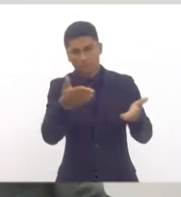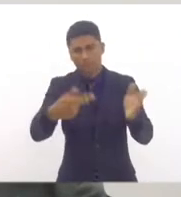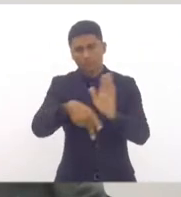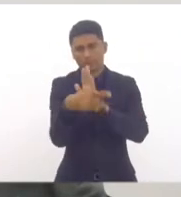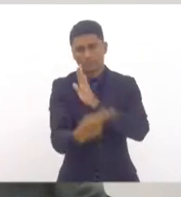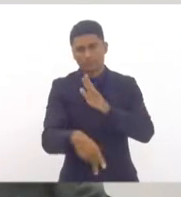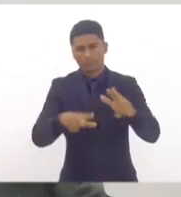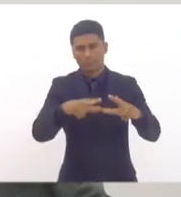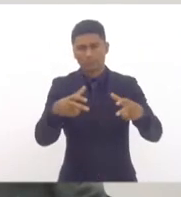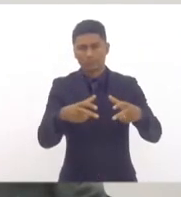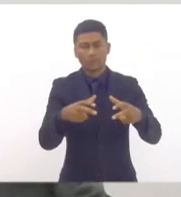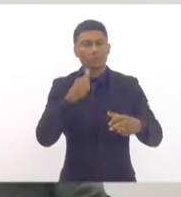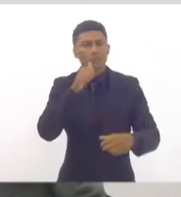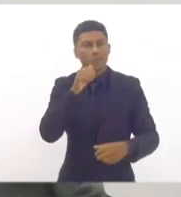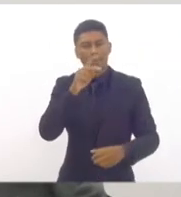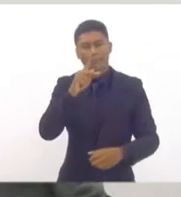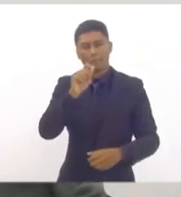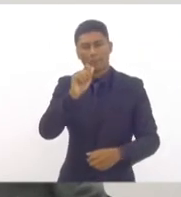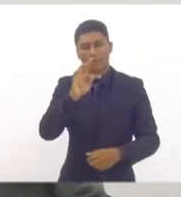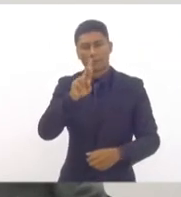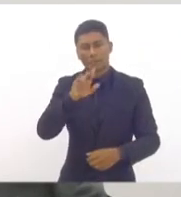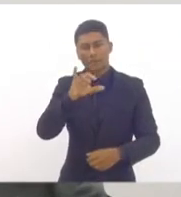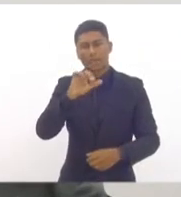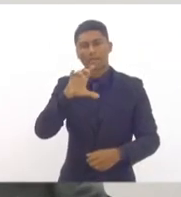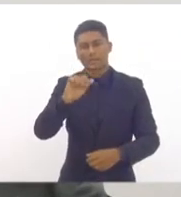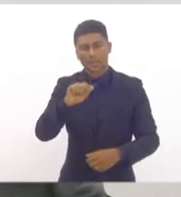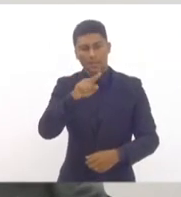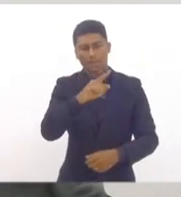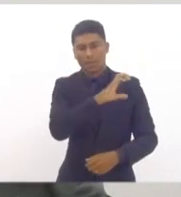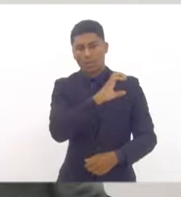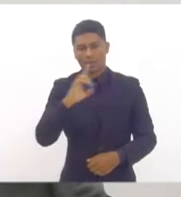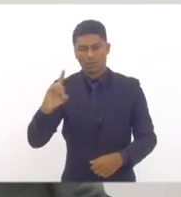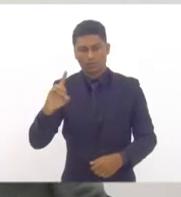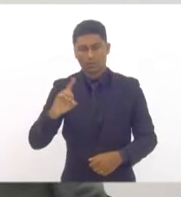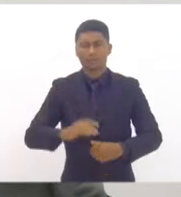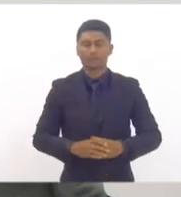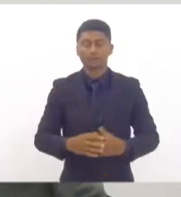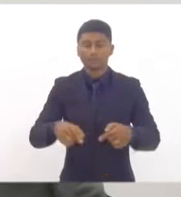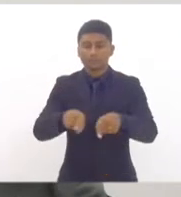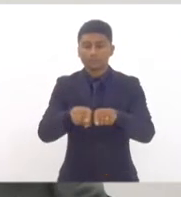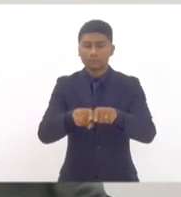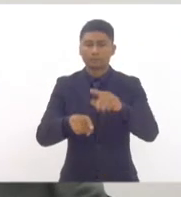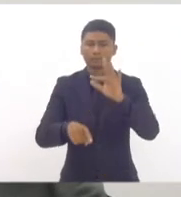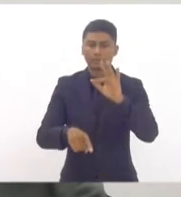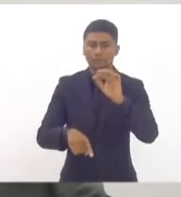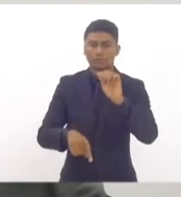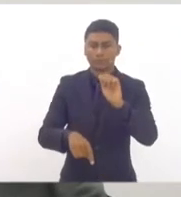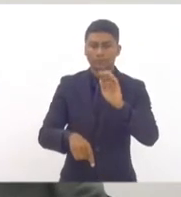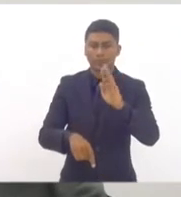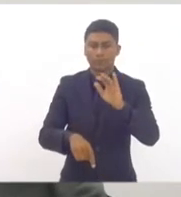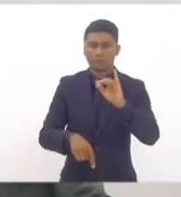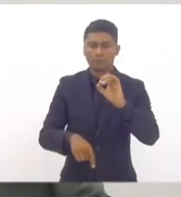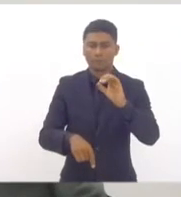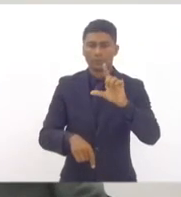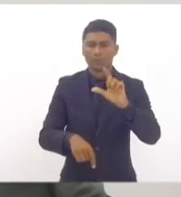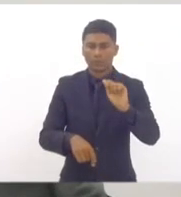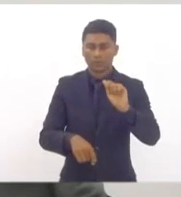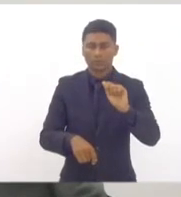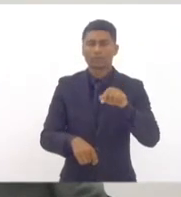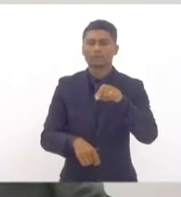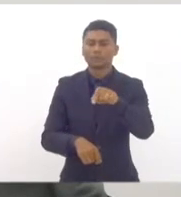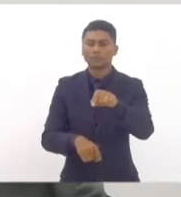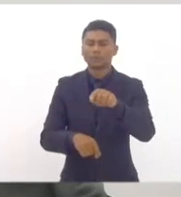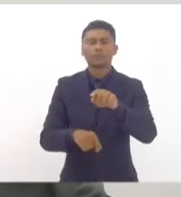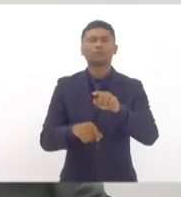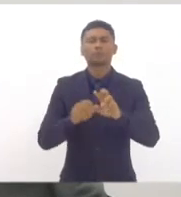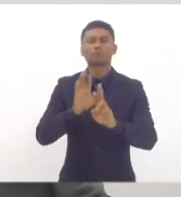nossa coordenadora geral, composta também pela Fabíola Oliveira, que é a nossa, né,